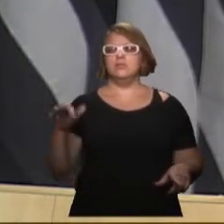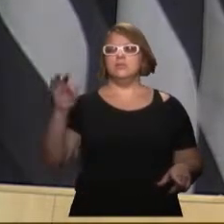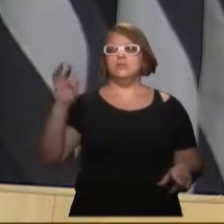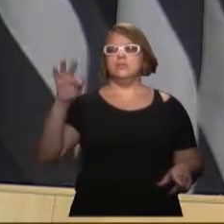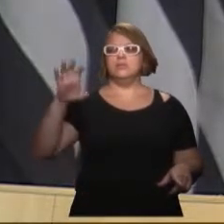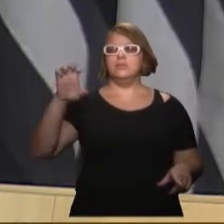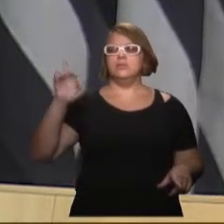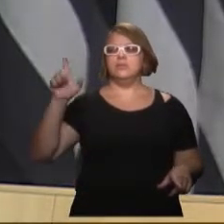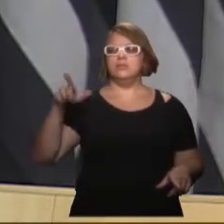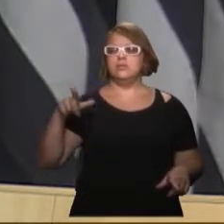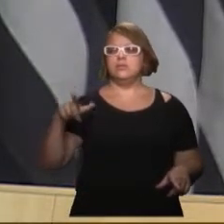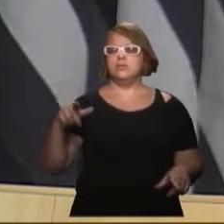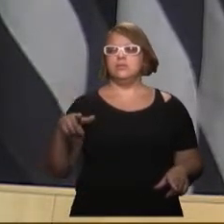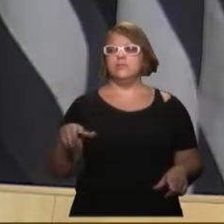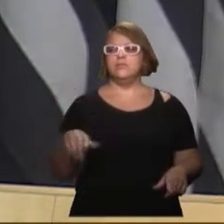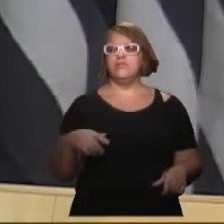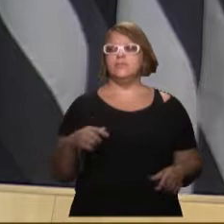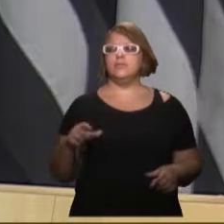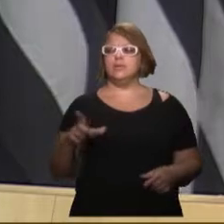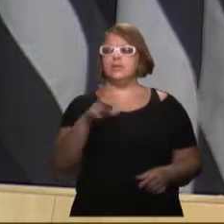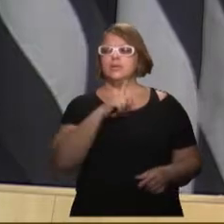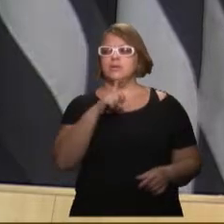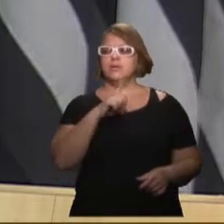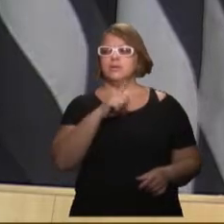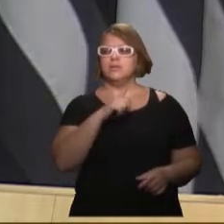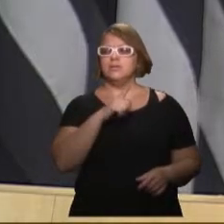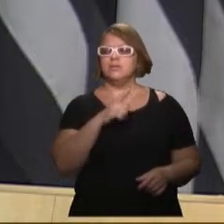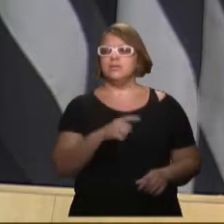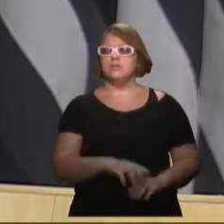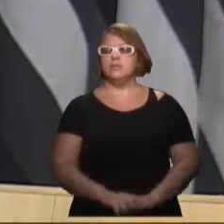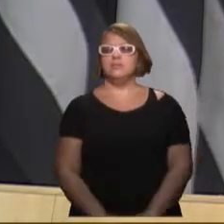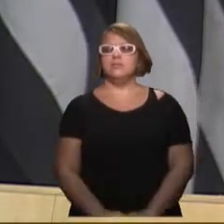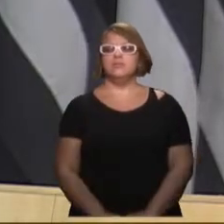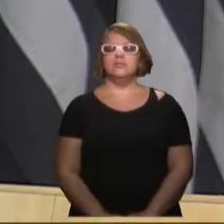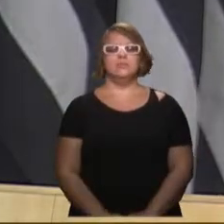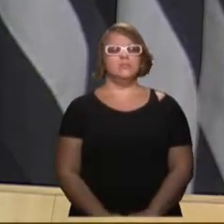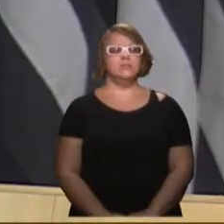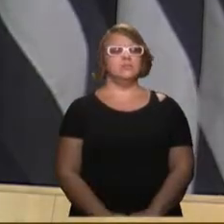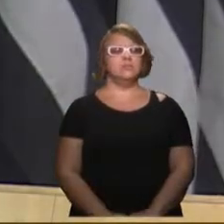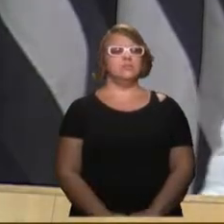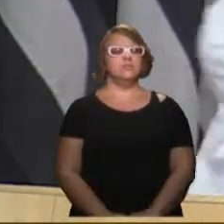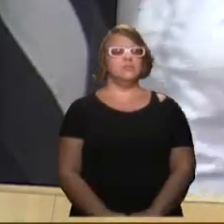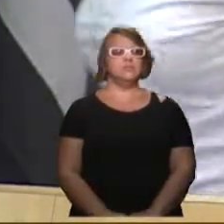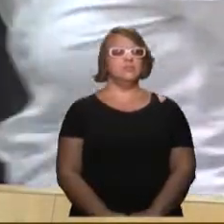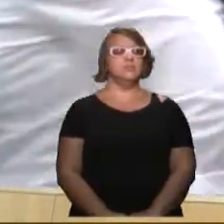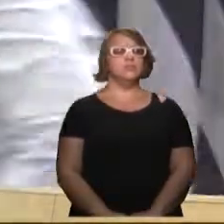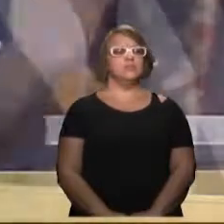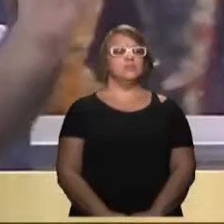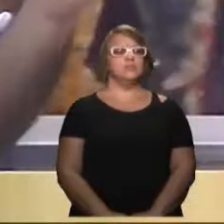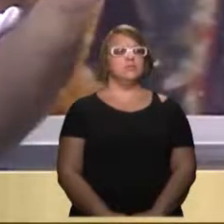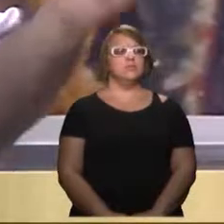por dar essa igualdade de condições para o acesso ao serviço público.